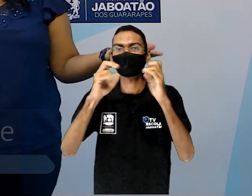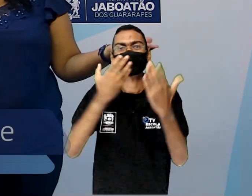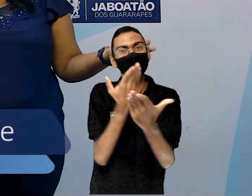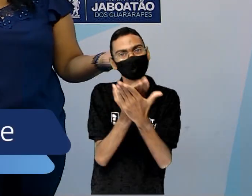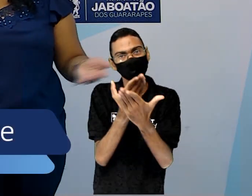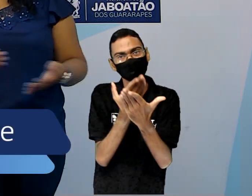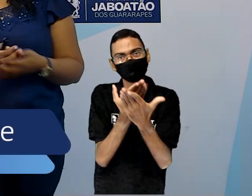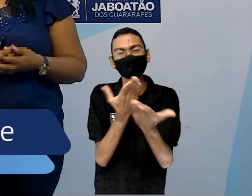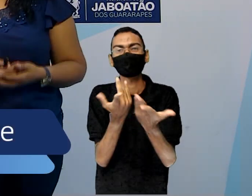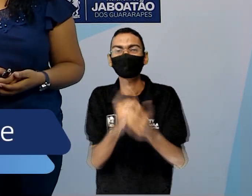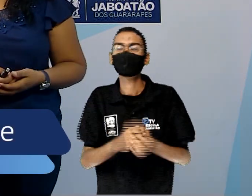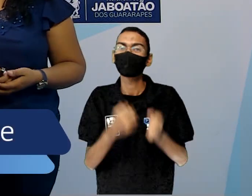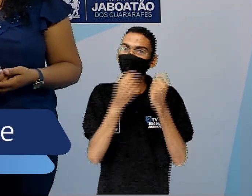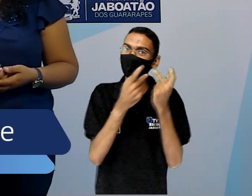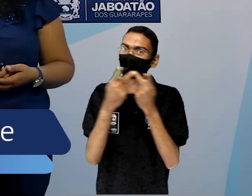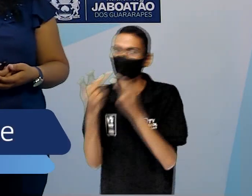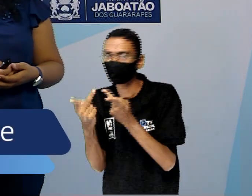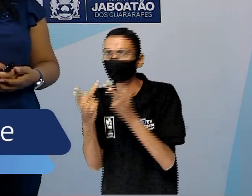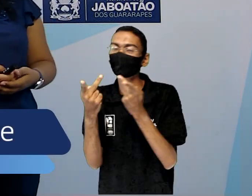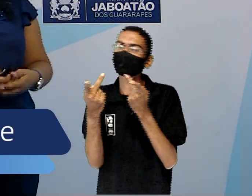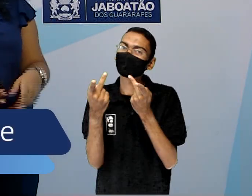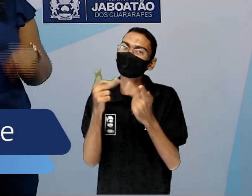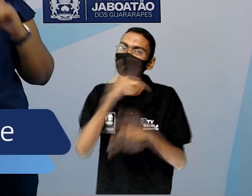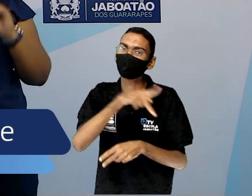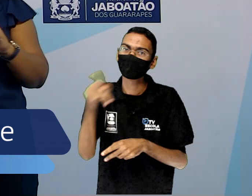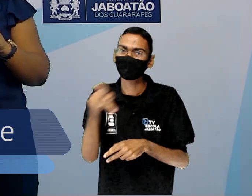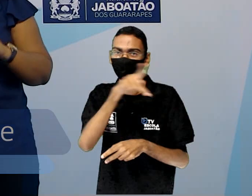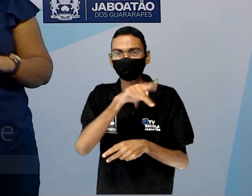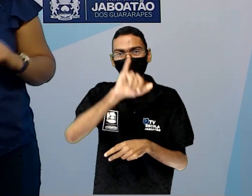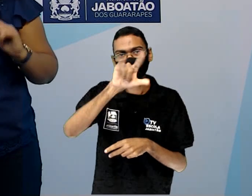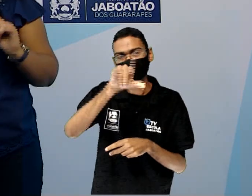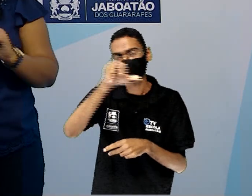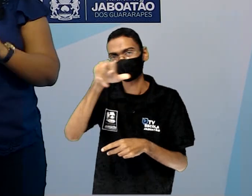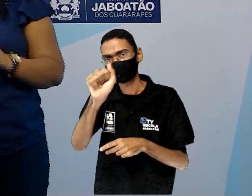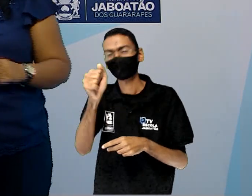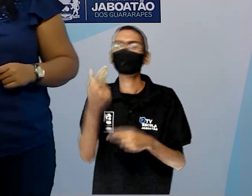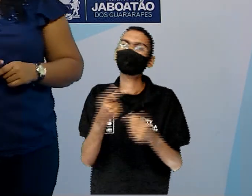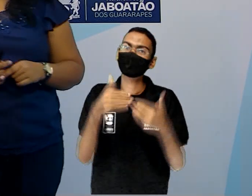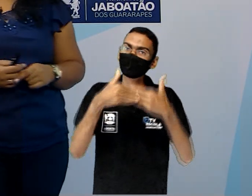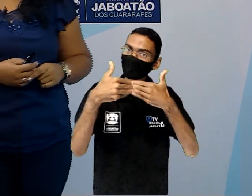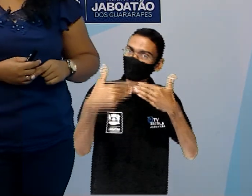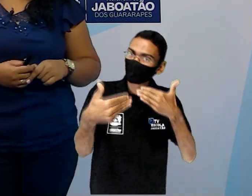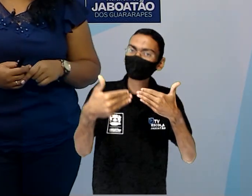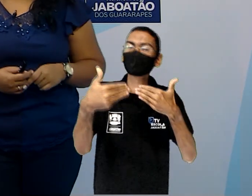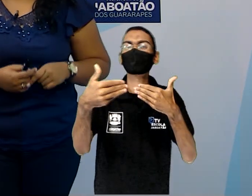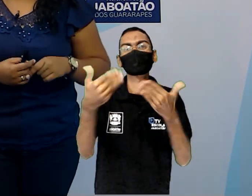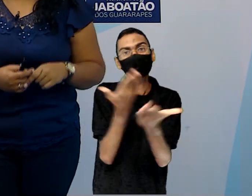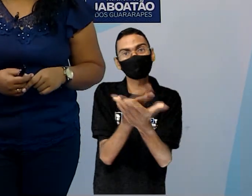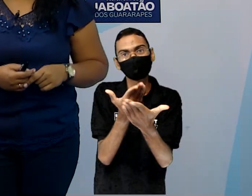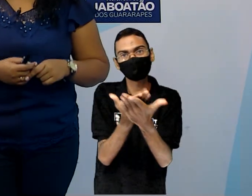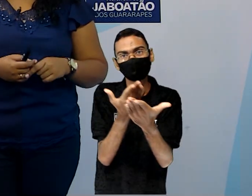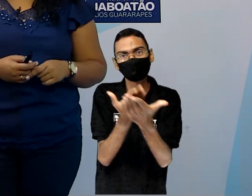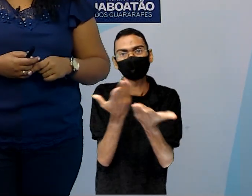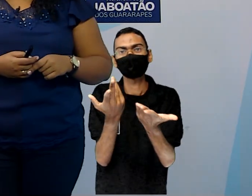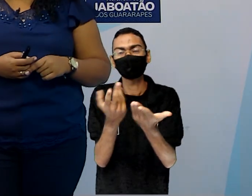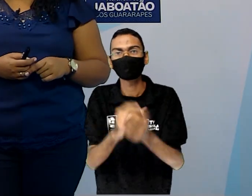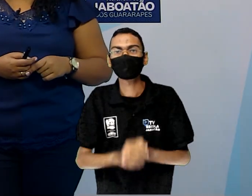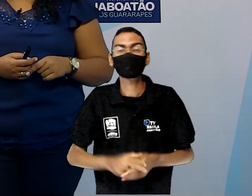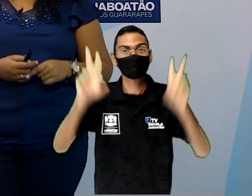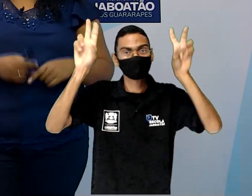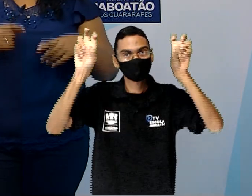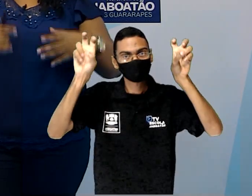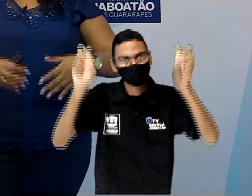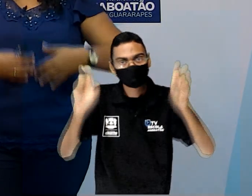todos bem-vindos, eu sou a professora Luana e hoje nós vamos dar início a um novo bloco de estudos falando sobre arte e